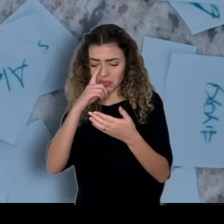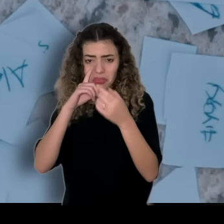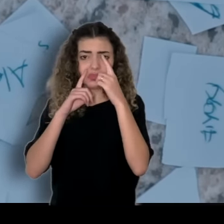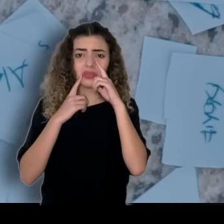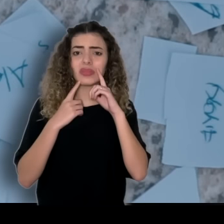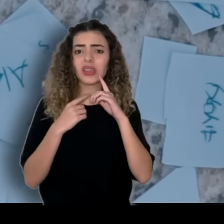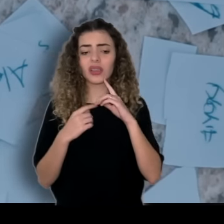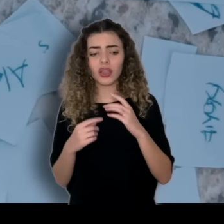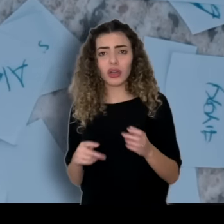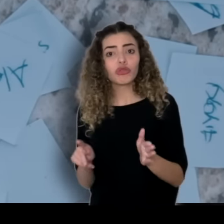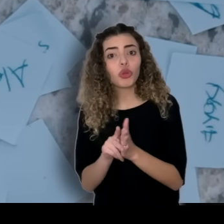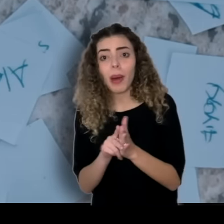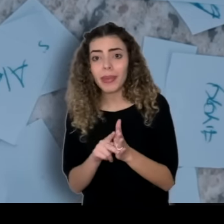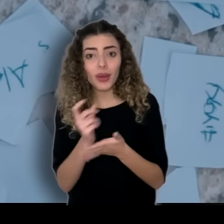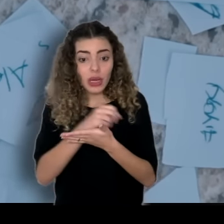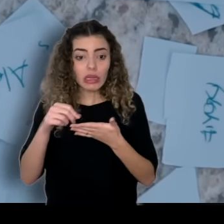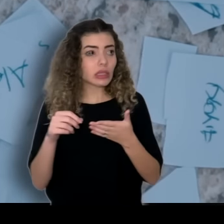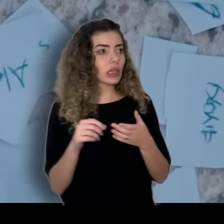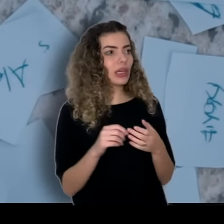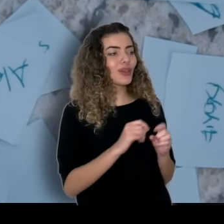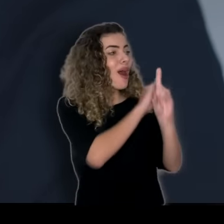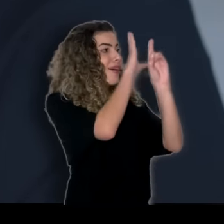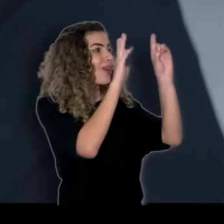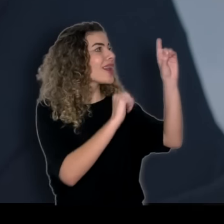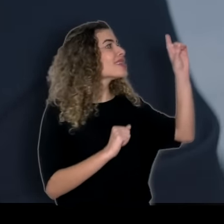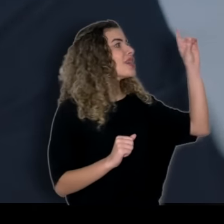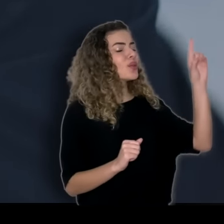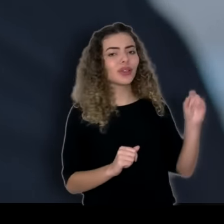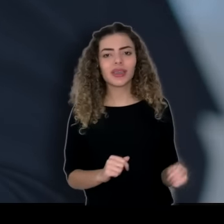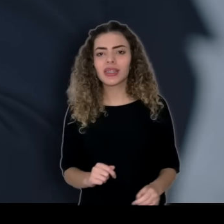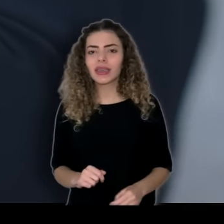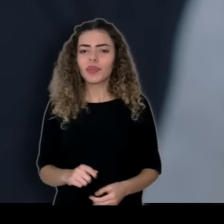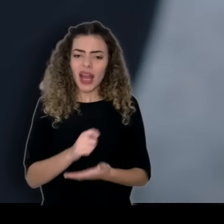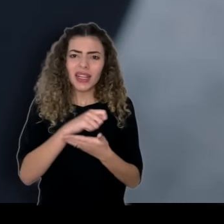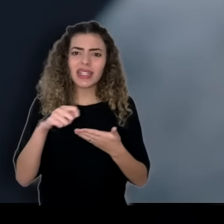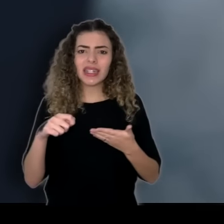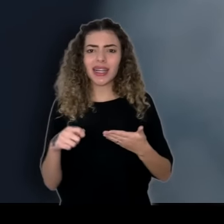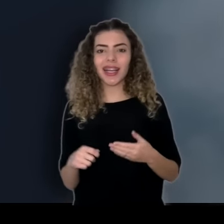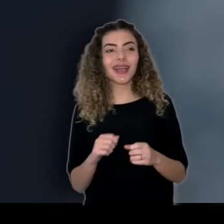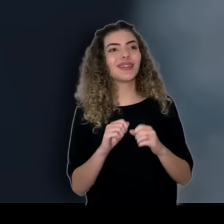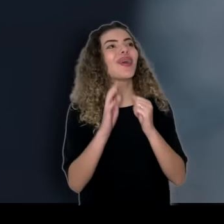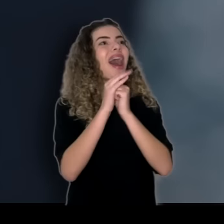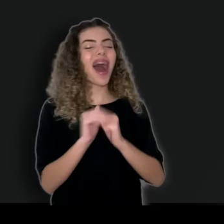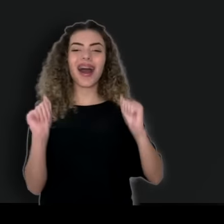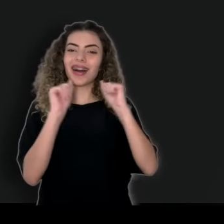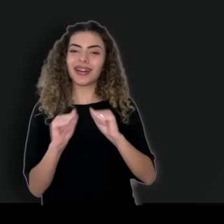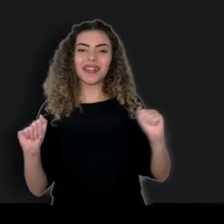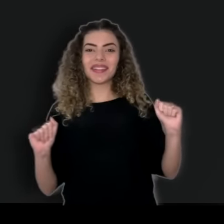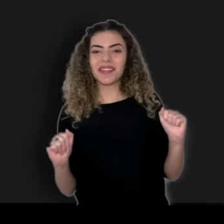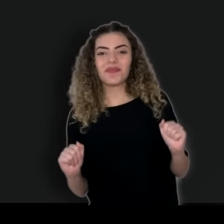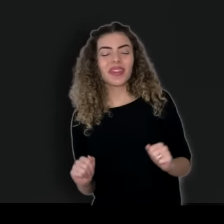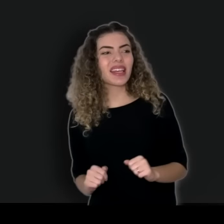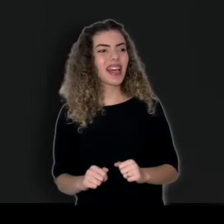No papel tava escrito glória a Deus No papel tava escrito aleluia No papel tava